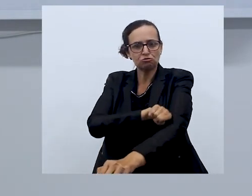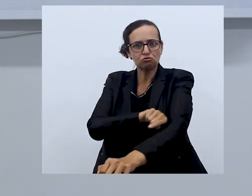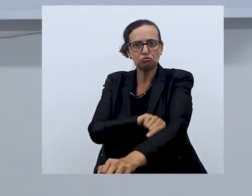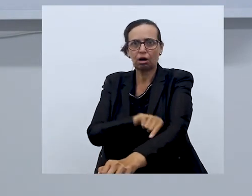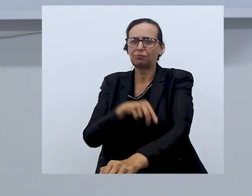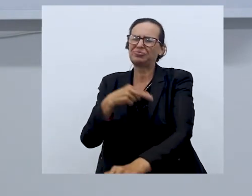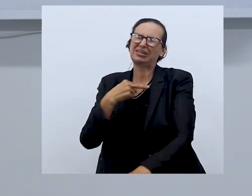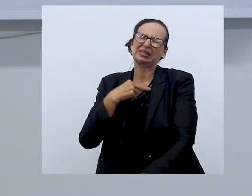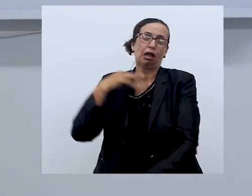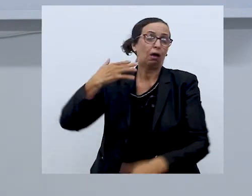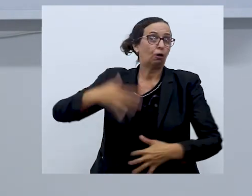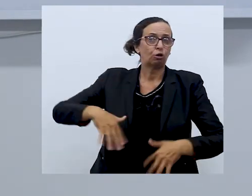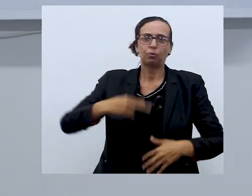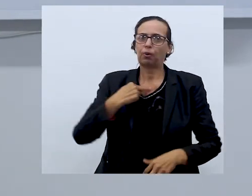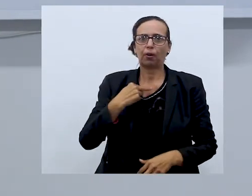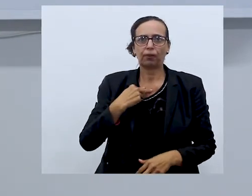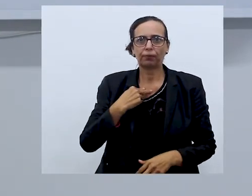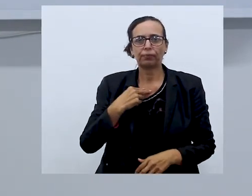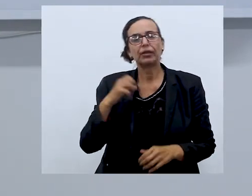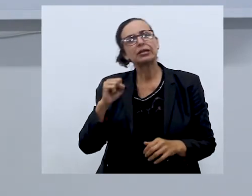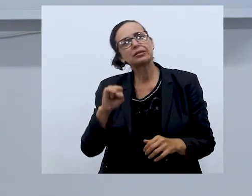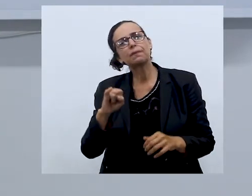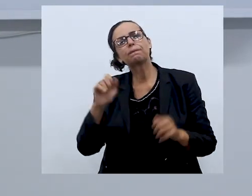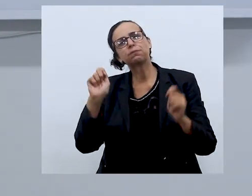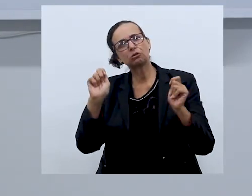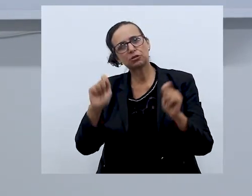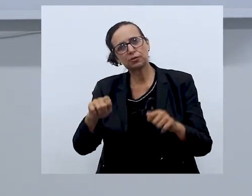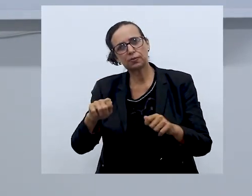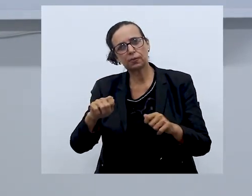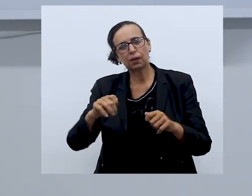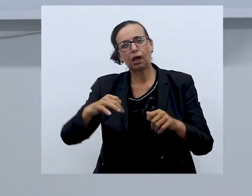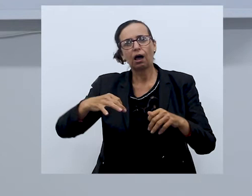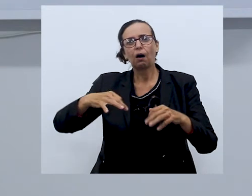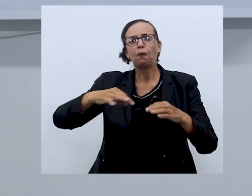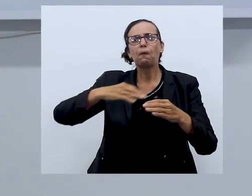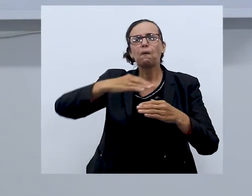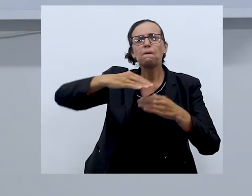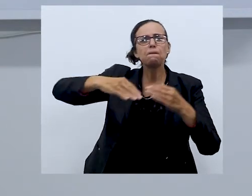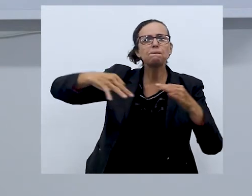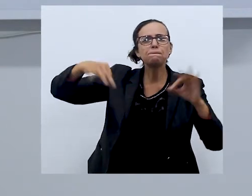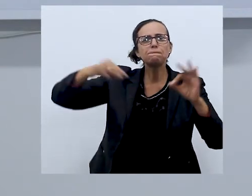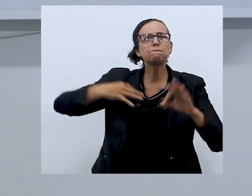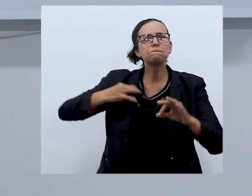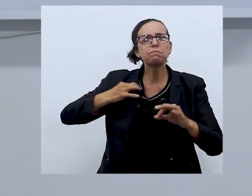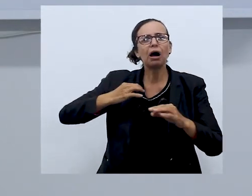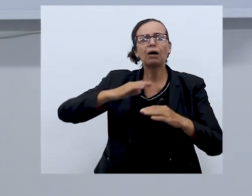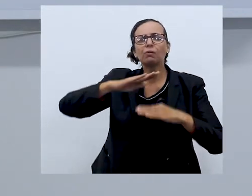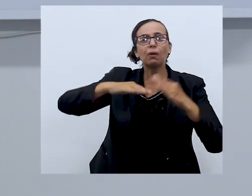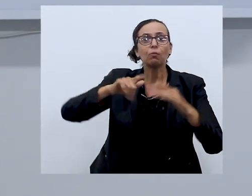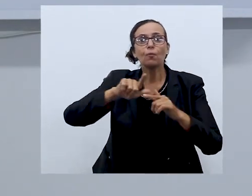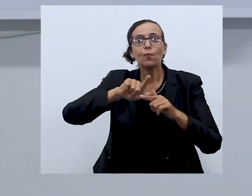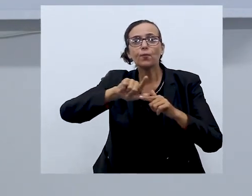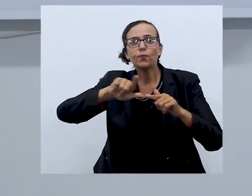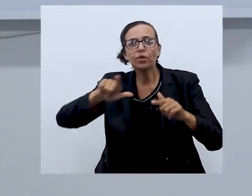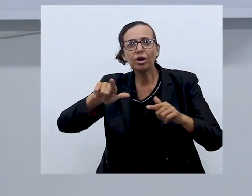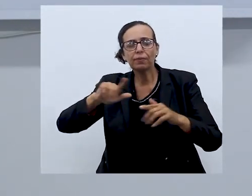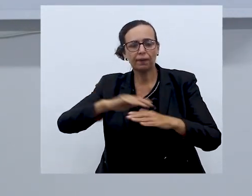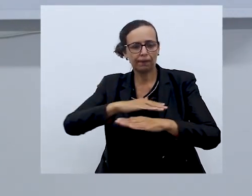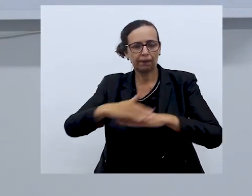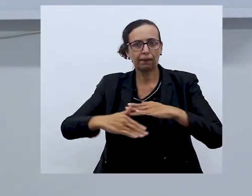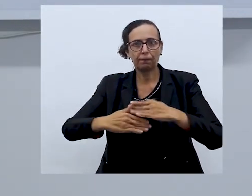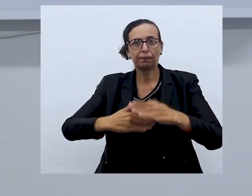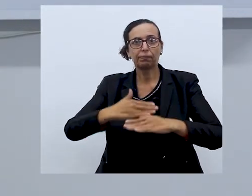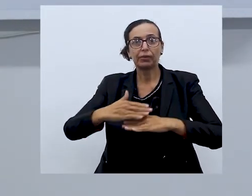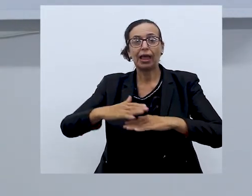possível, cobrir o local da fratura com um pano bem limpo e de preferência úmido. Também devemos evitar qualquer movimento sobre